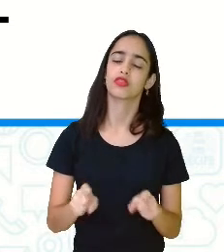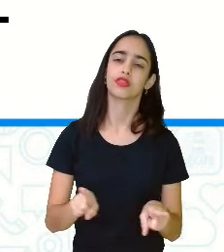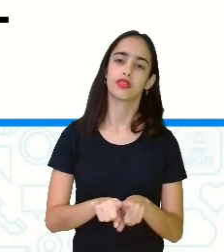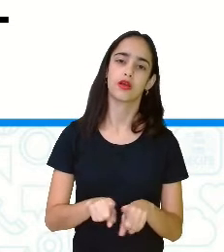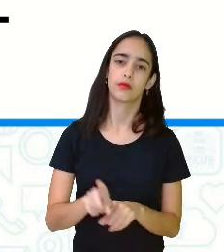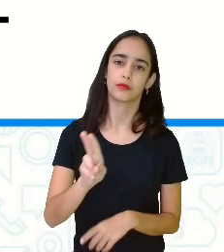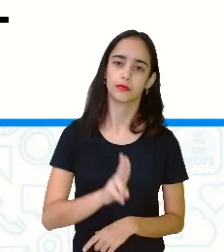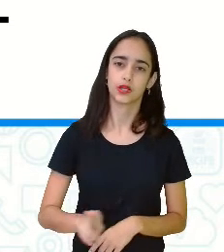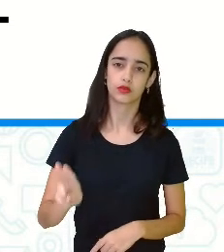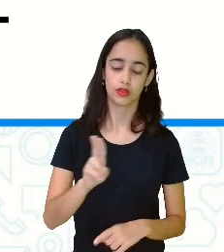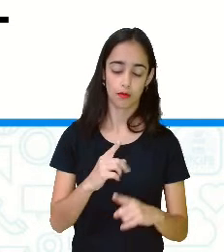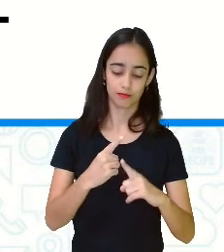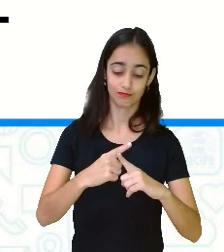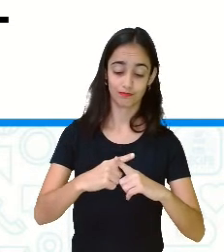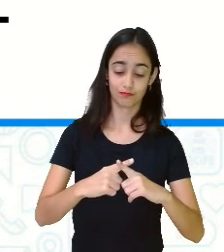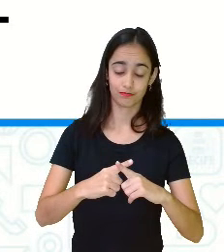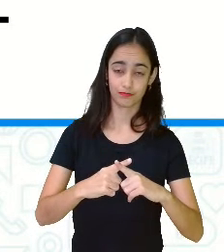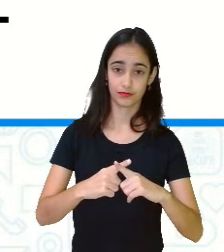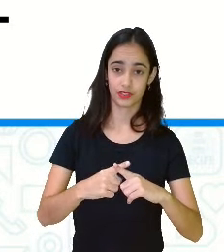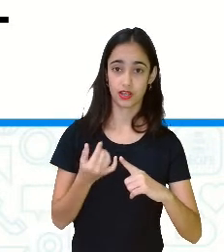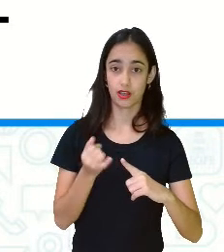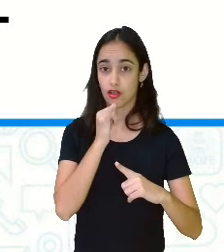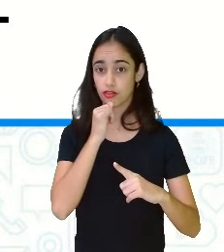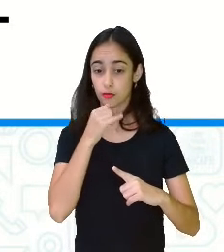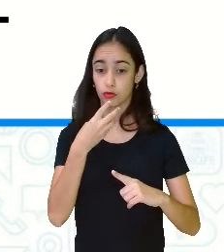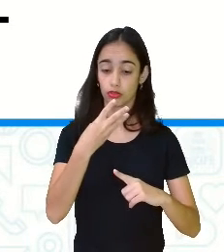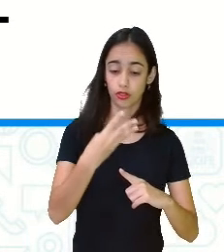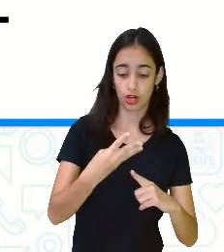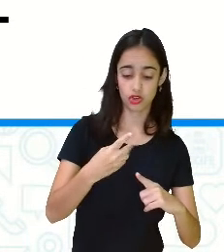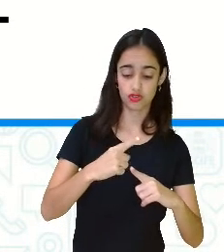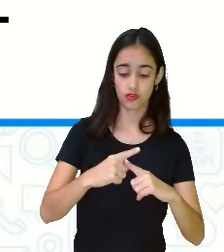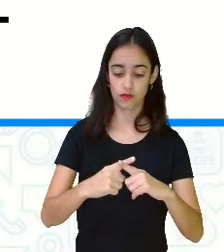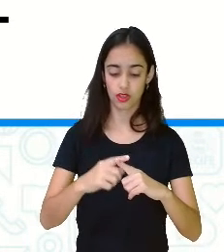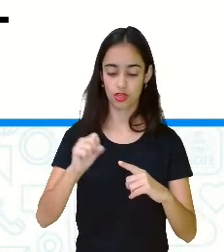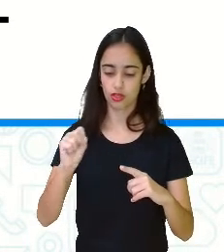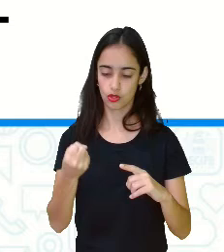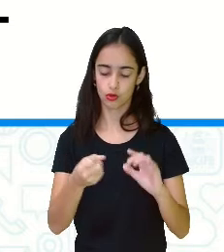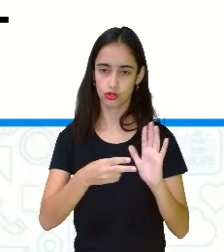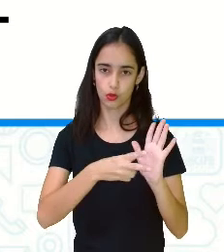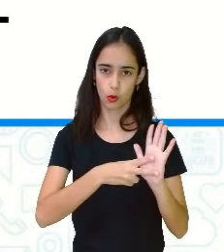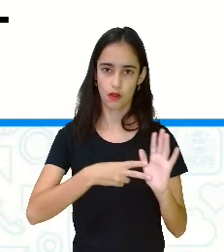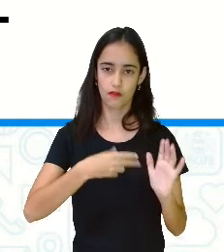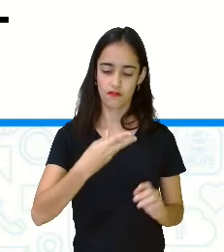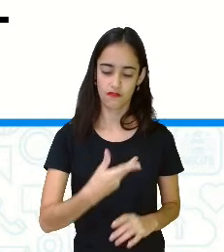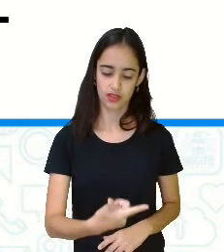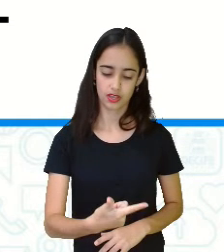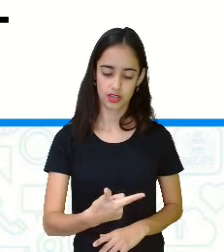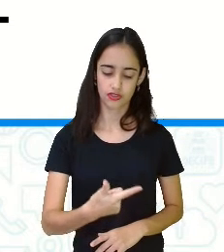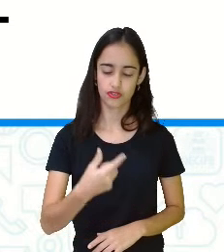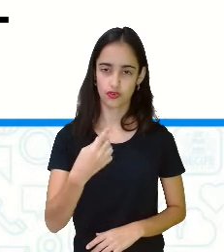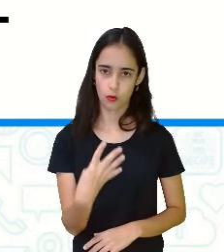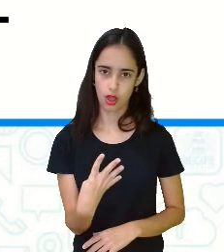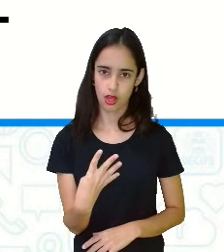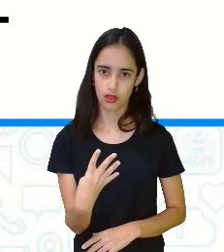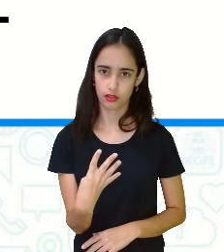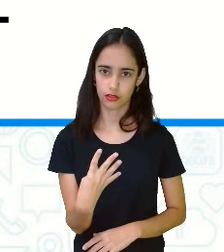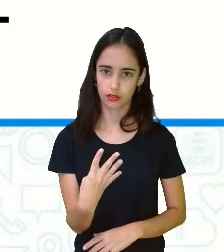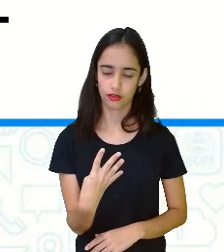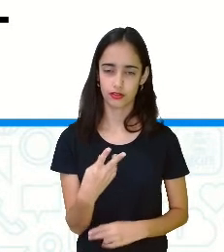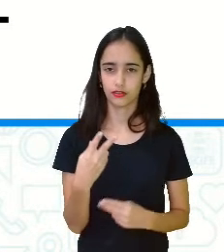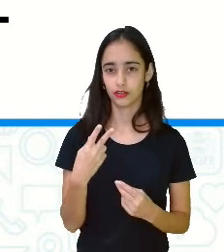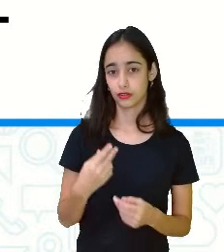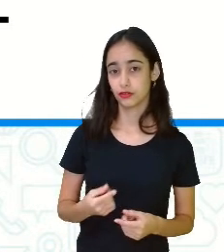dizer aqui 3 vezes 8, 24 bolinhas. Parcelas iguais, por isso que tem uma